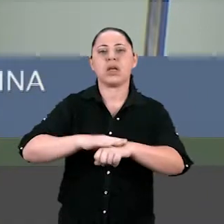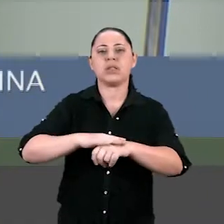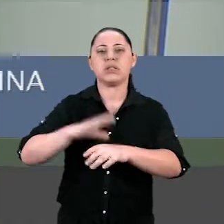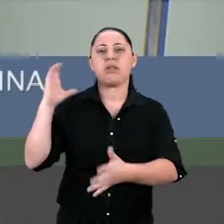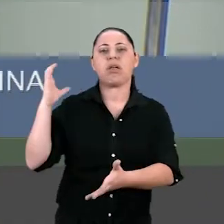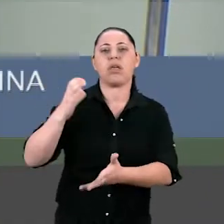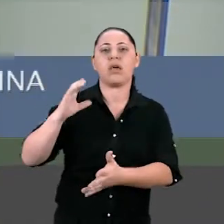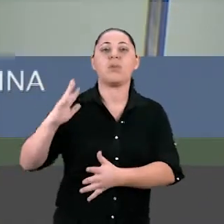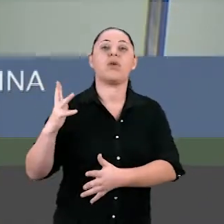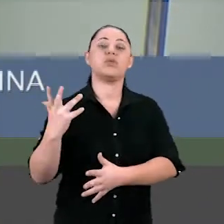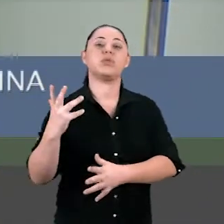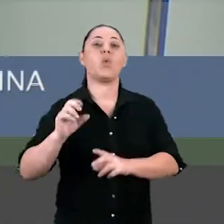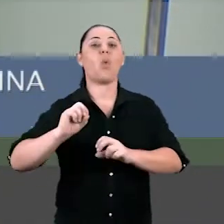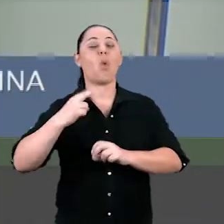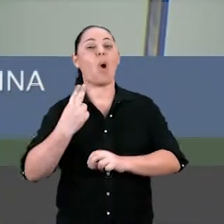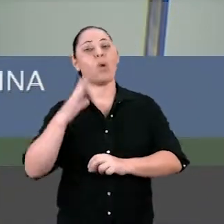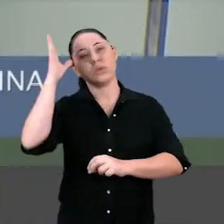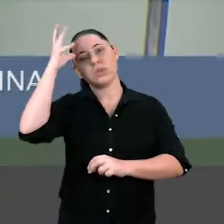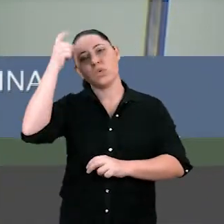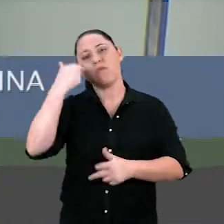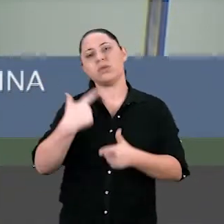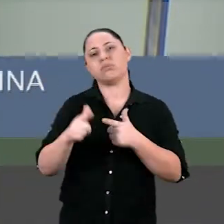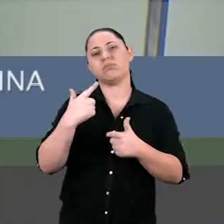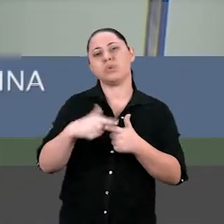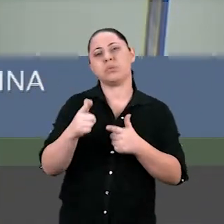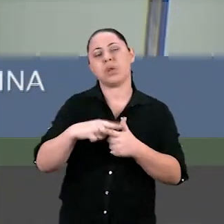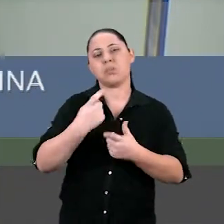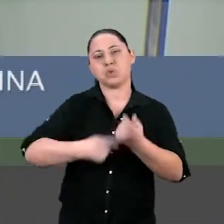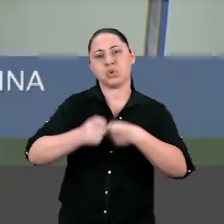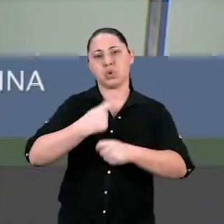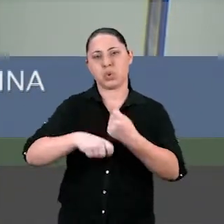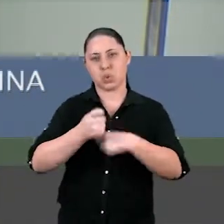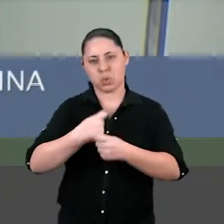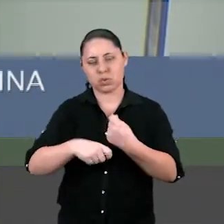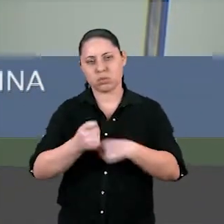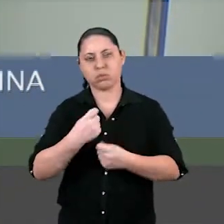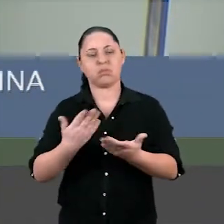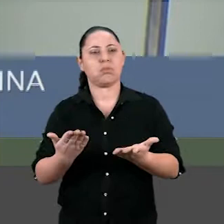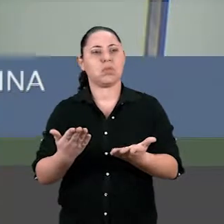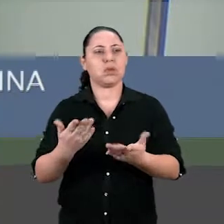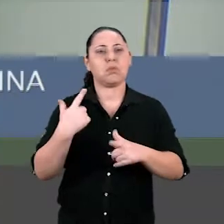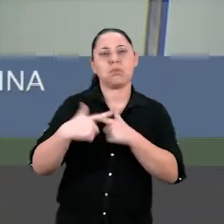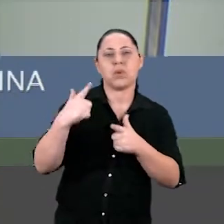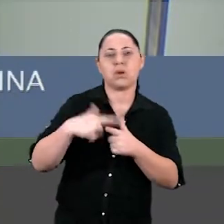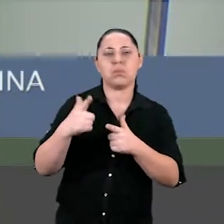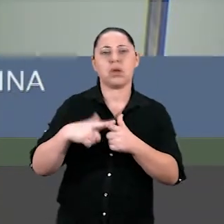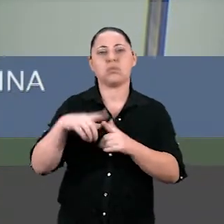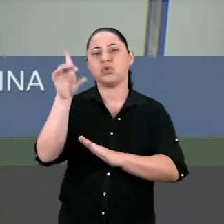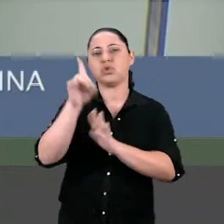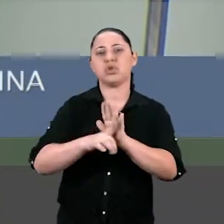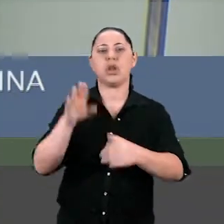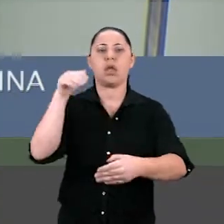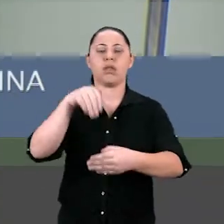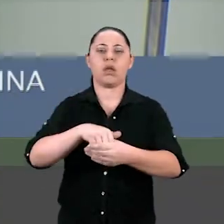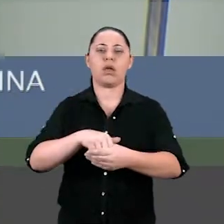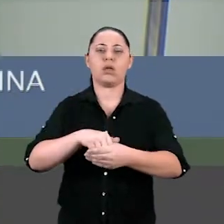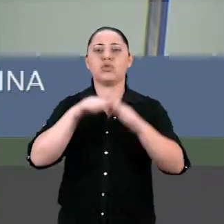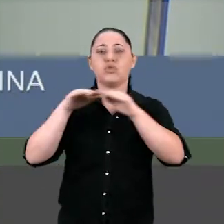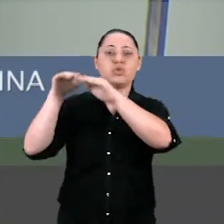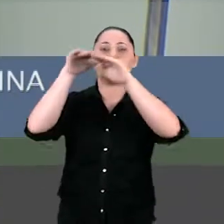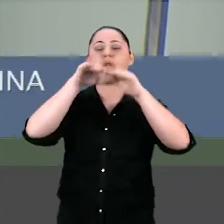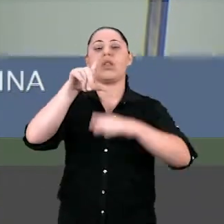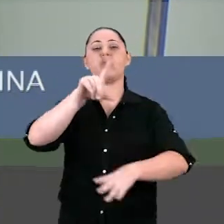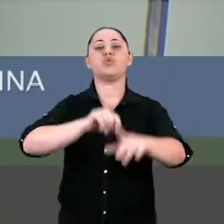nós pudéssemos resolver os nossos problemas de economia, os nossos problemas de direito eleitoral, de democracia,